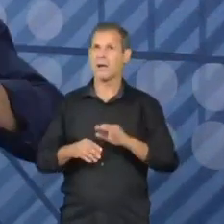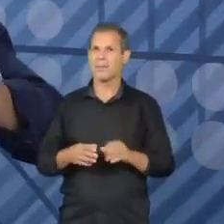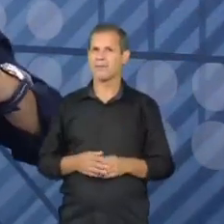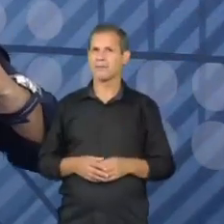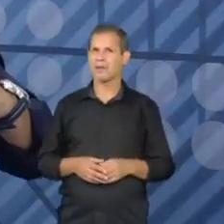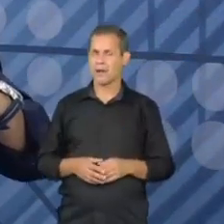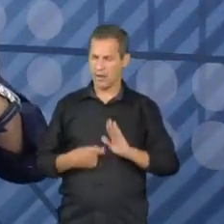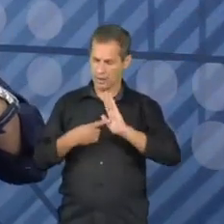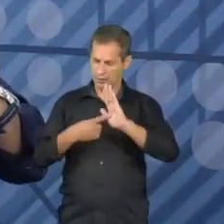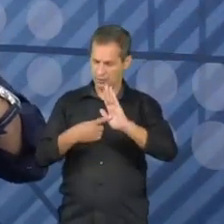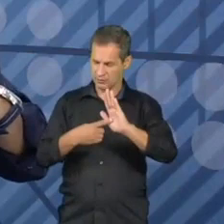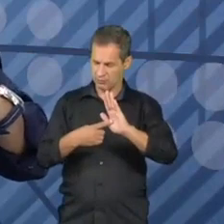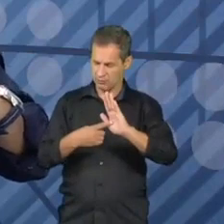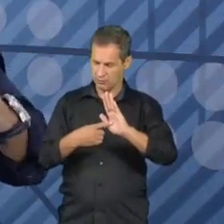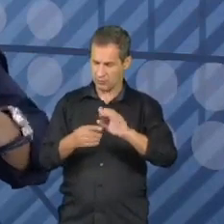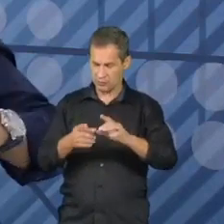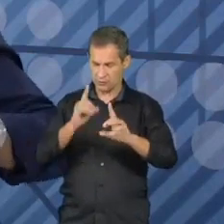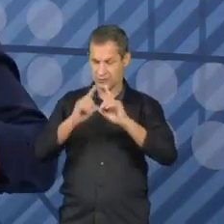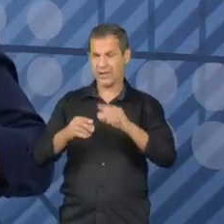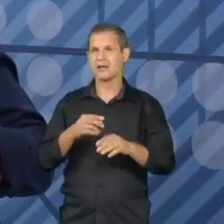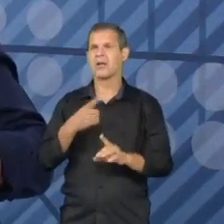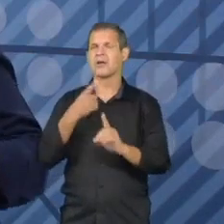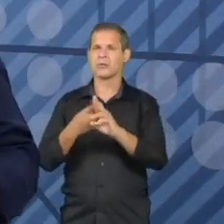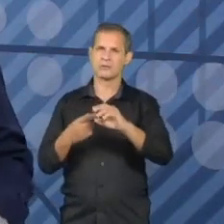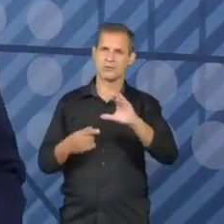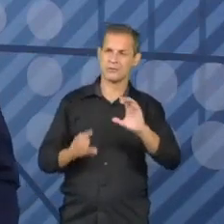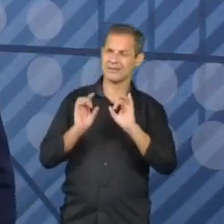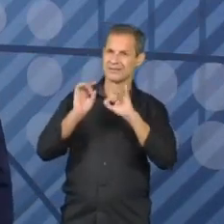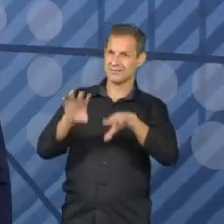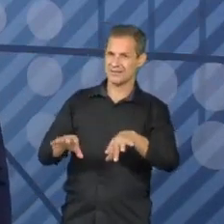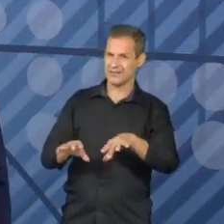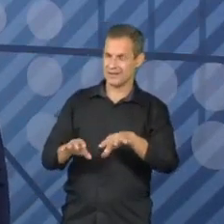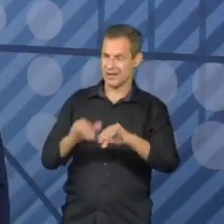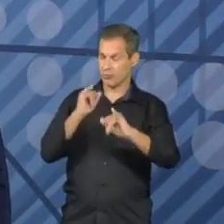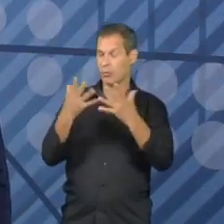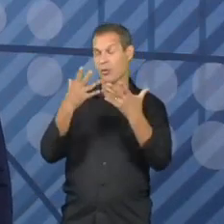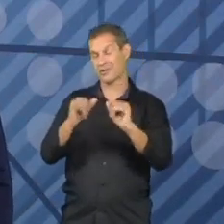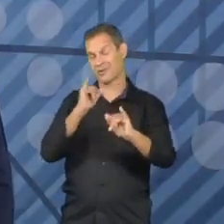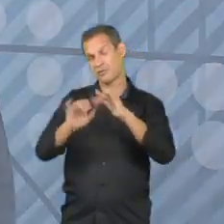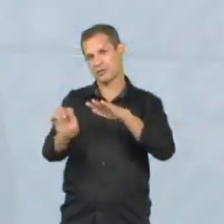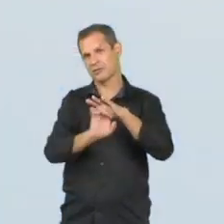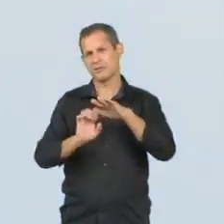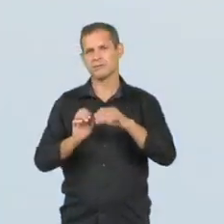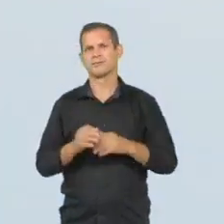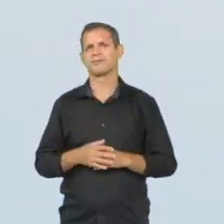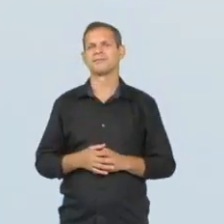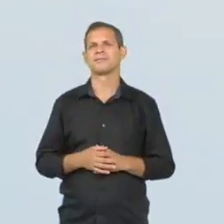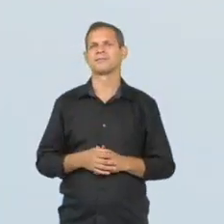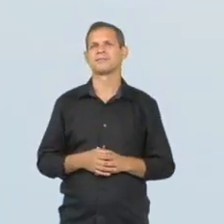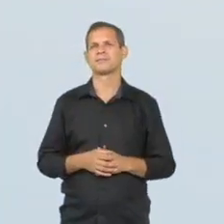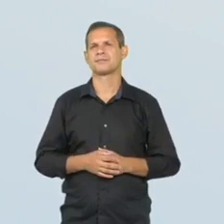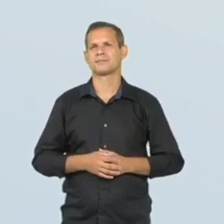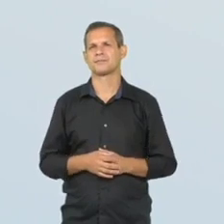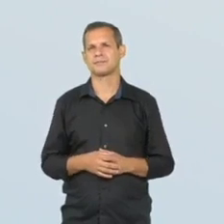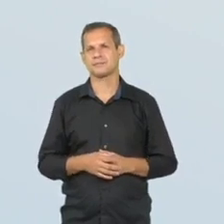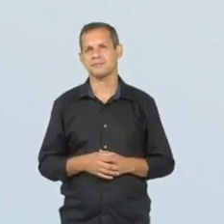dado, encontramos a região crítica, a gente pode refutar ou então aceitar a informação da empresa.